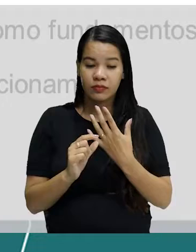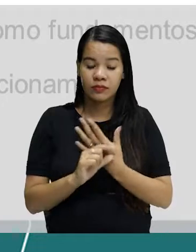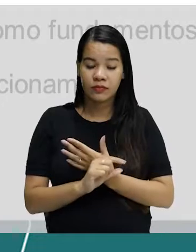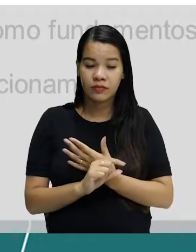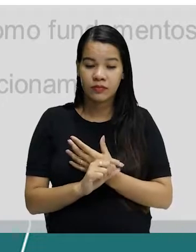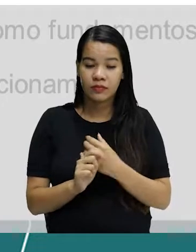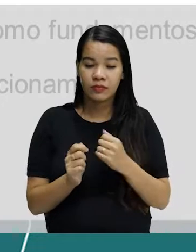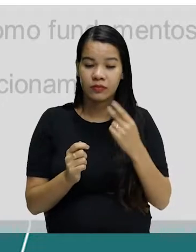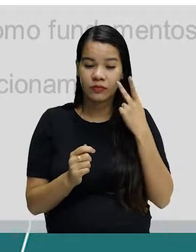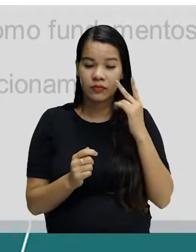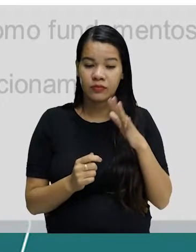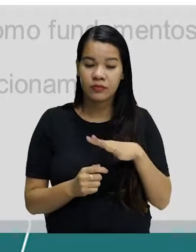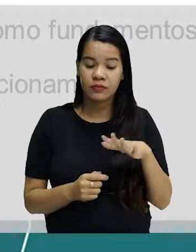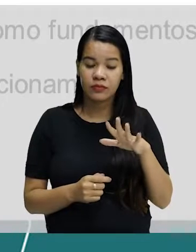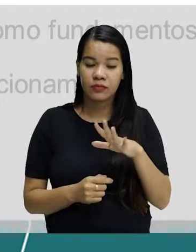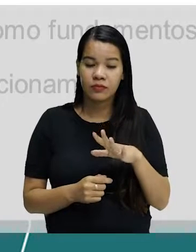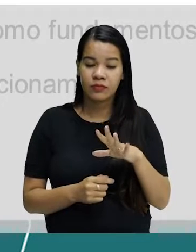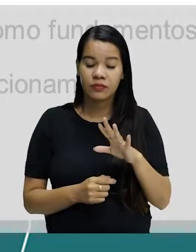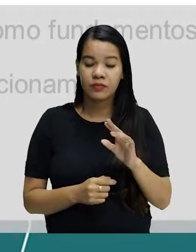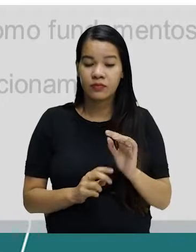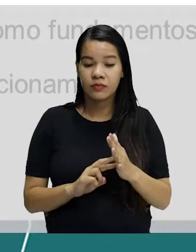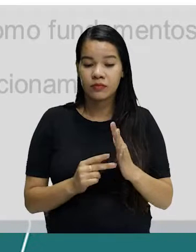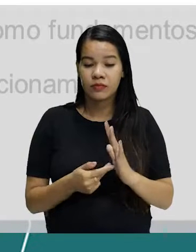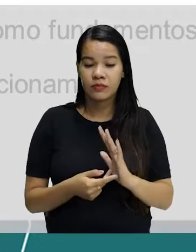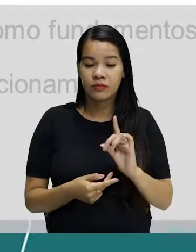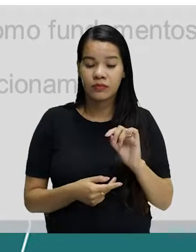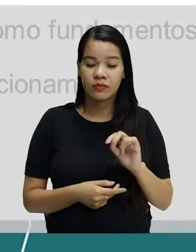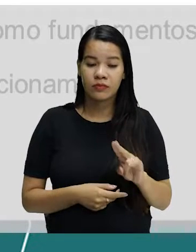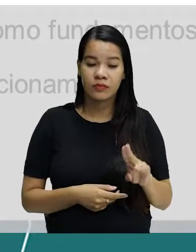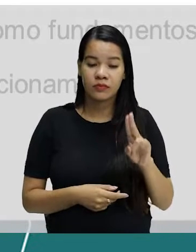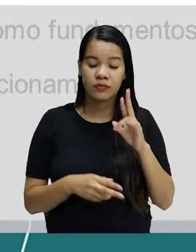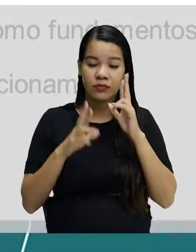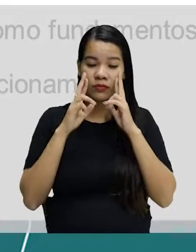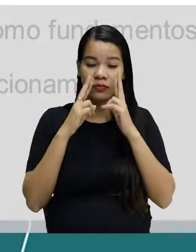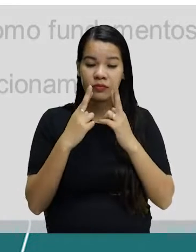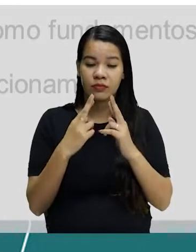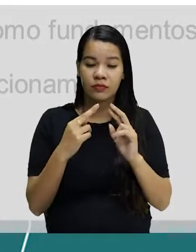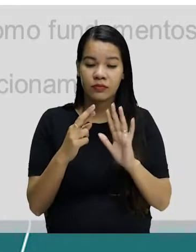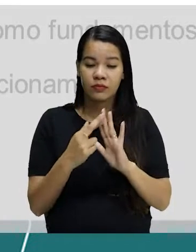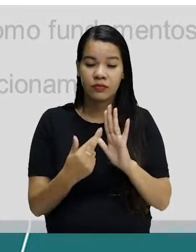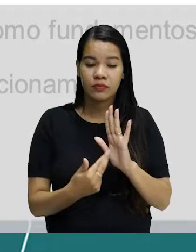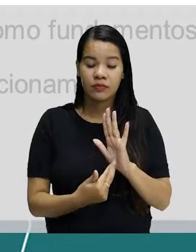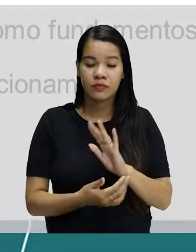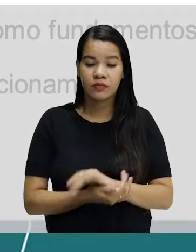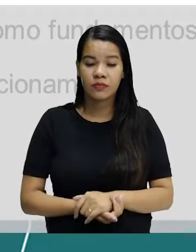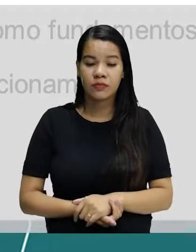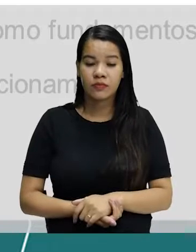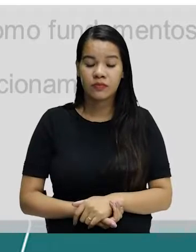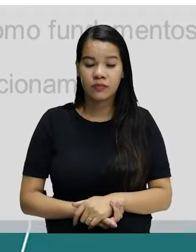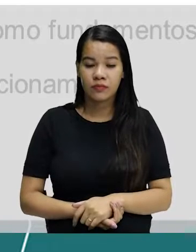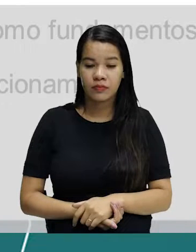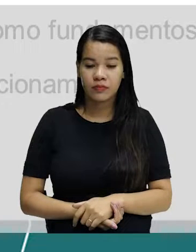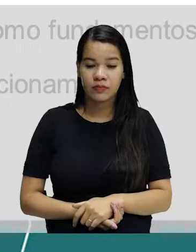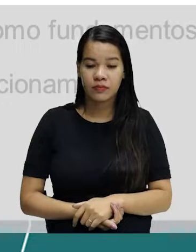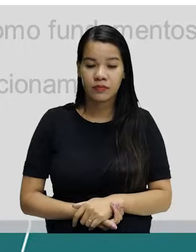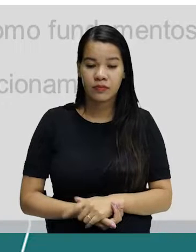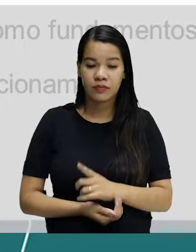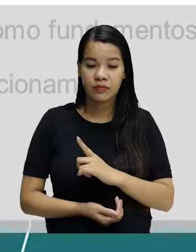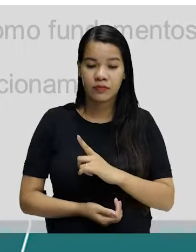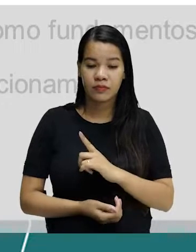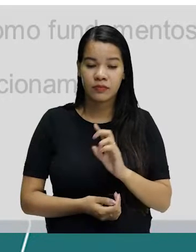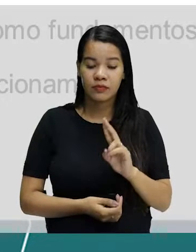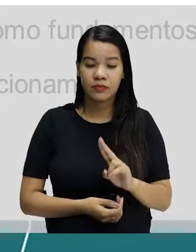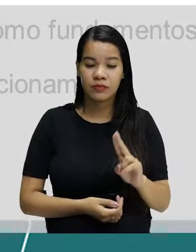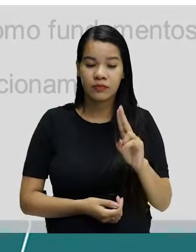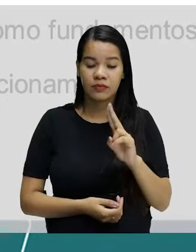sentido é o uso e o respeito às regras. Então, a linguagem ela tem o seu uso e tem regras para ser usada dentro de um determinado contexto, e